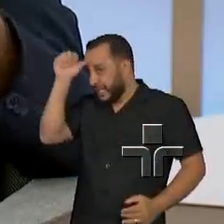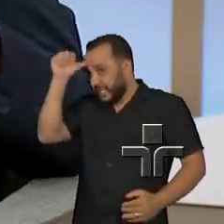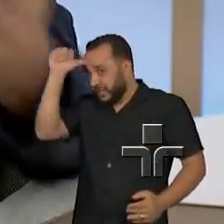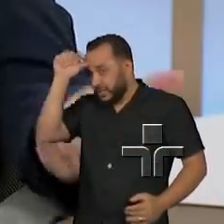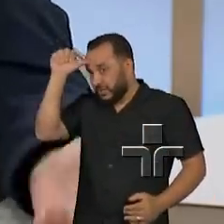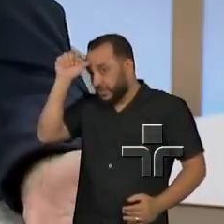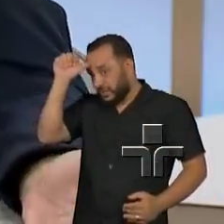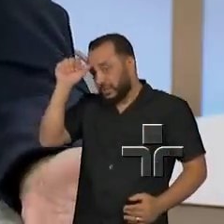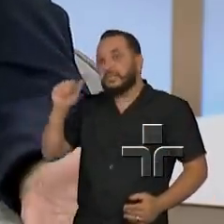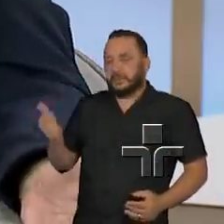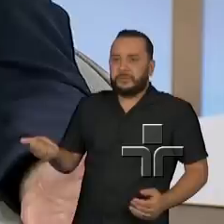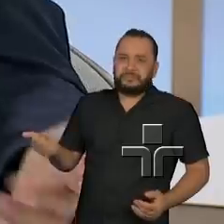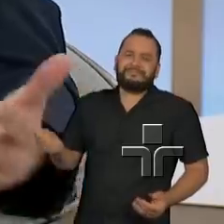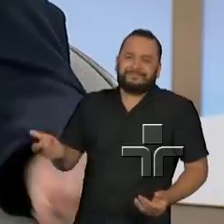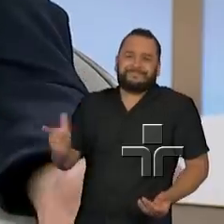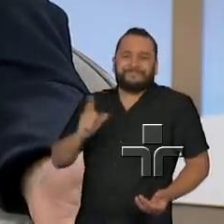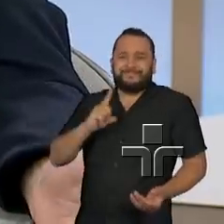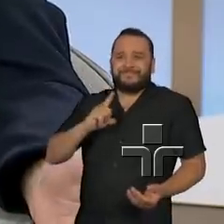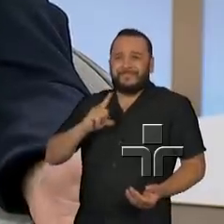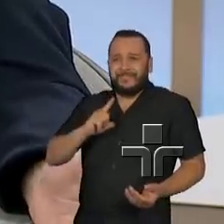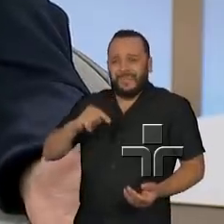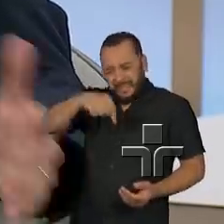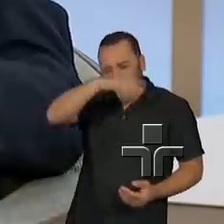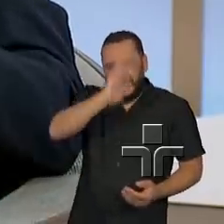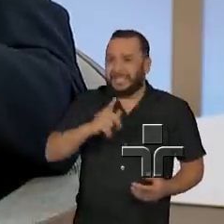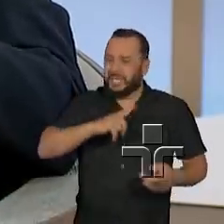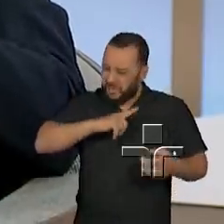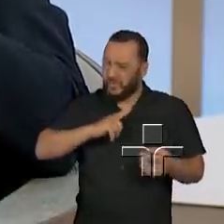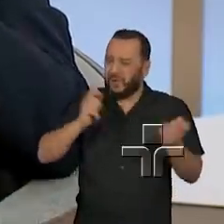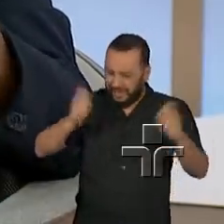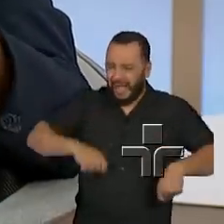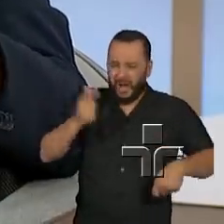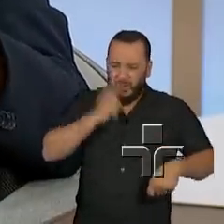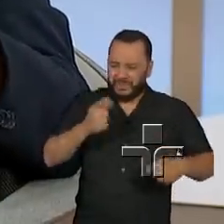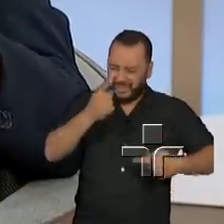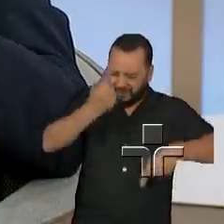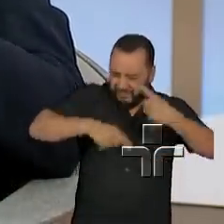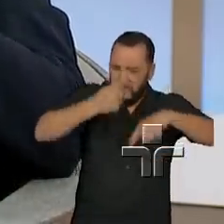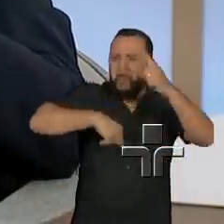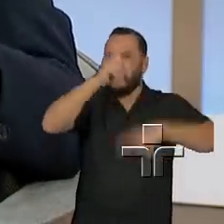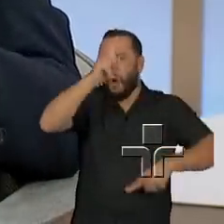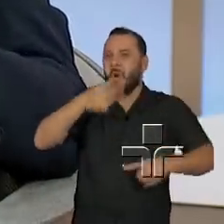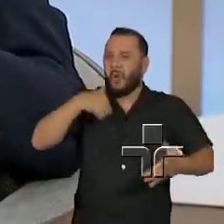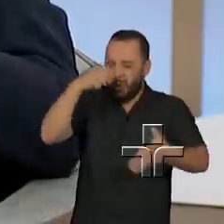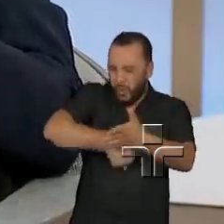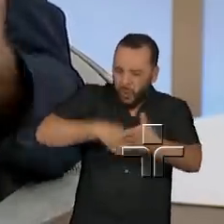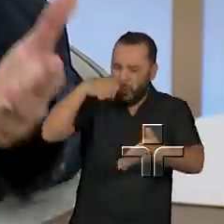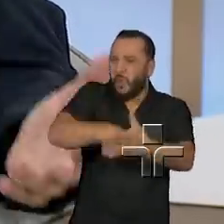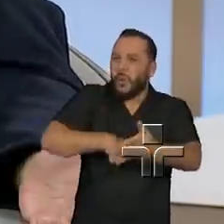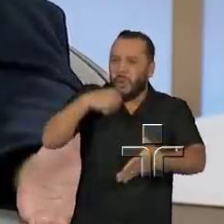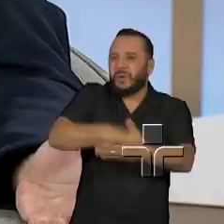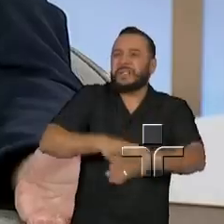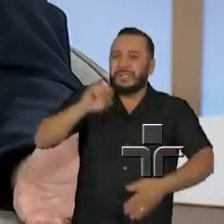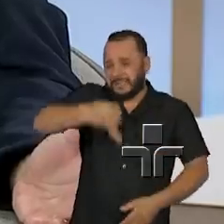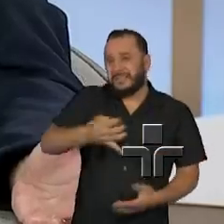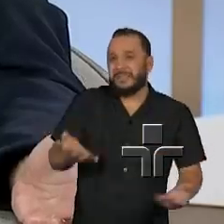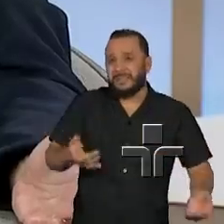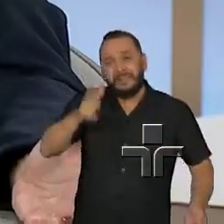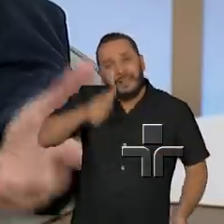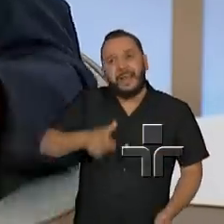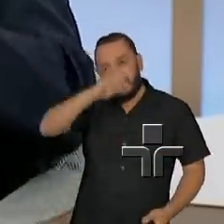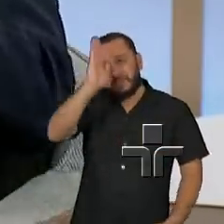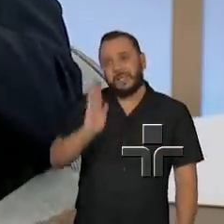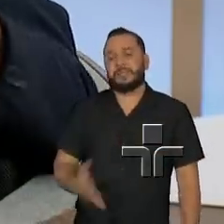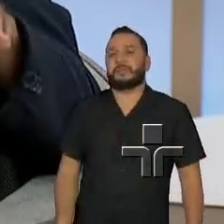pequena população para a área que tem. Por que a gente não dá certo? Precisamos mudar essa luta política fratricida, não é do interesse do Brasil.